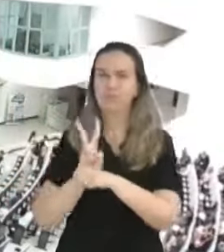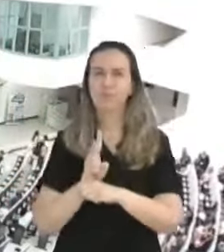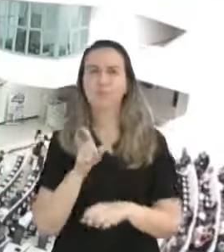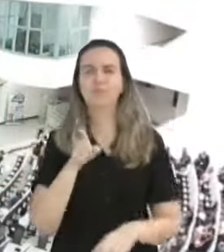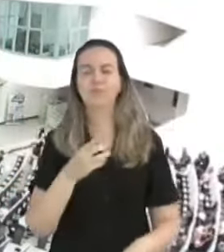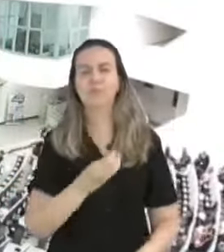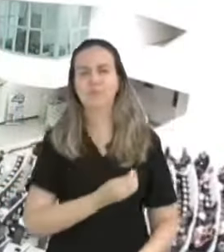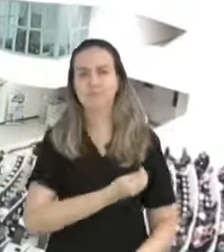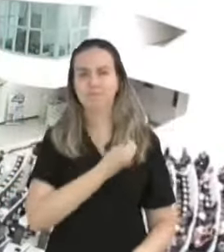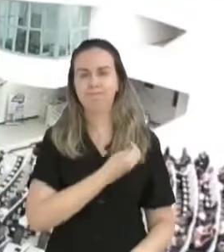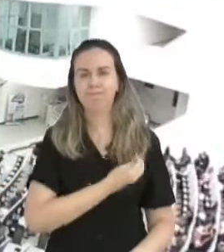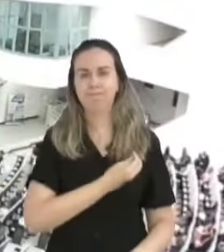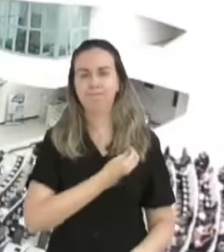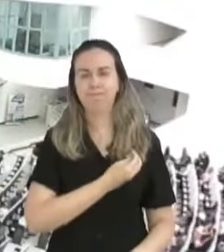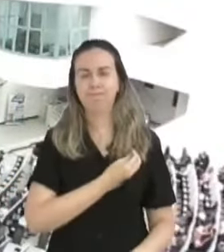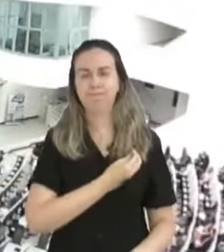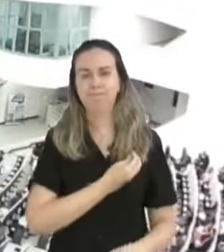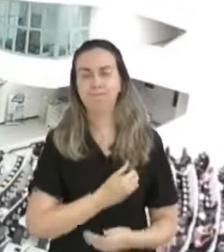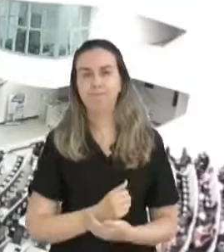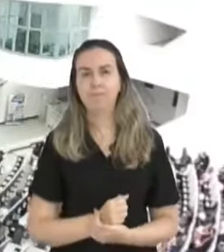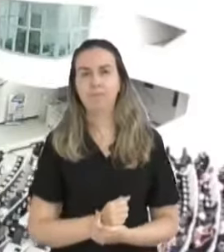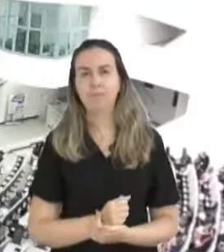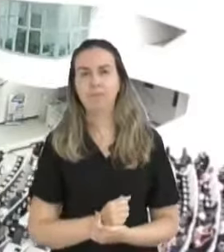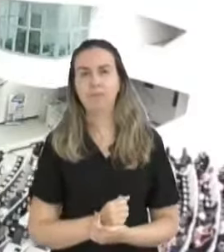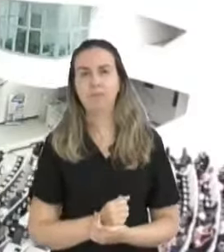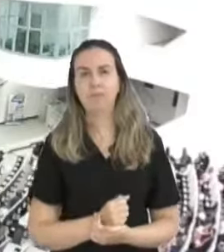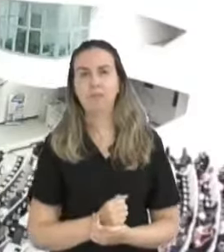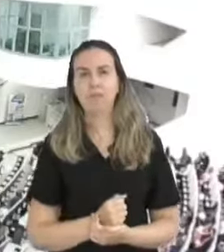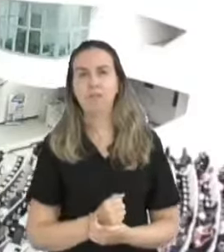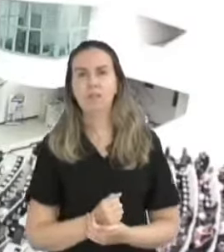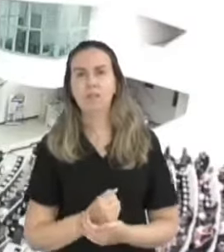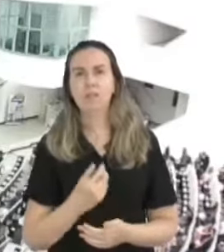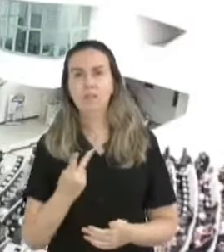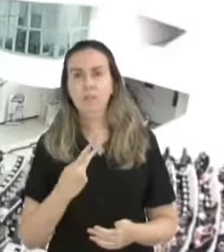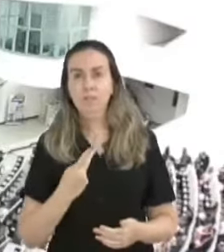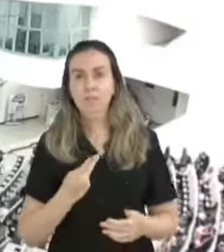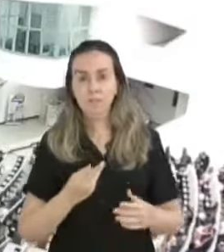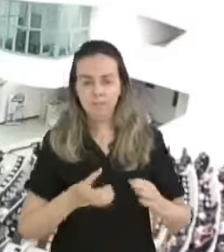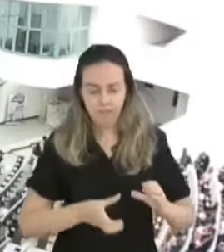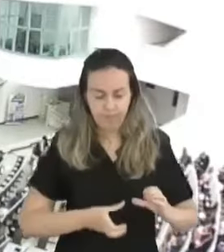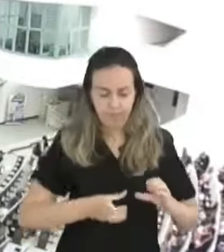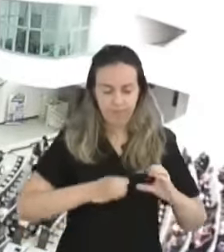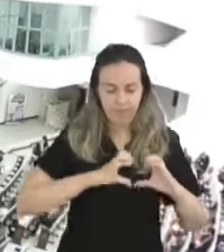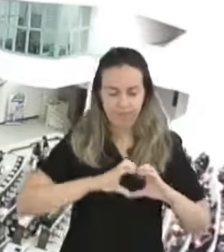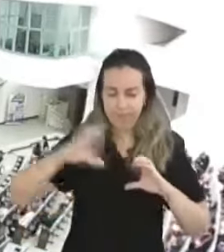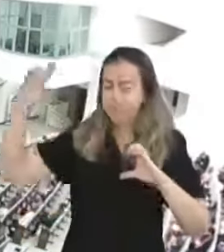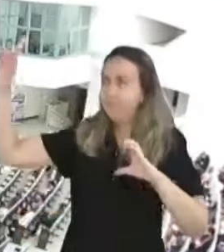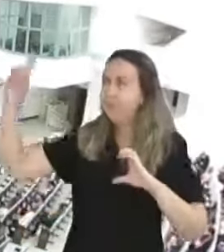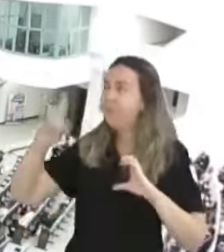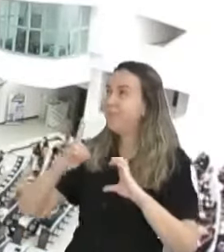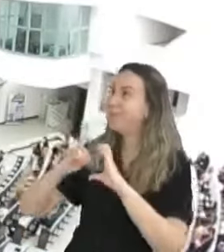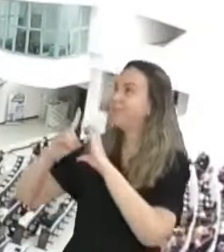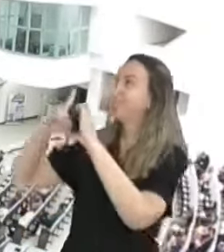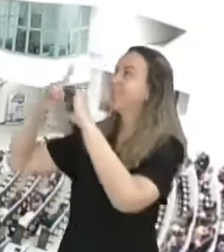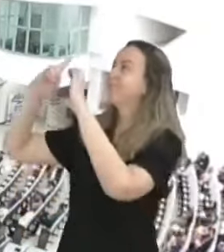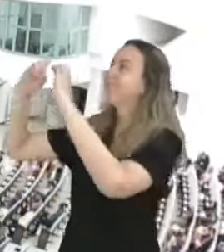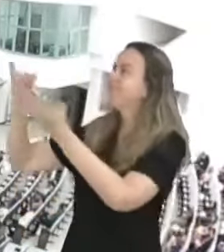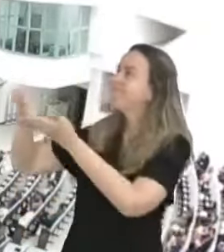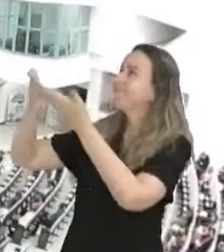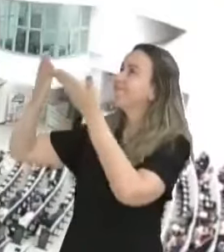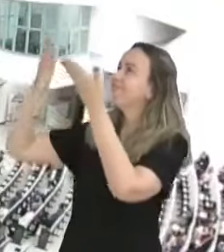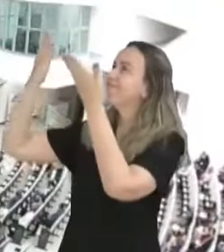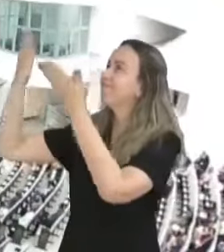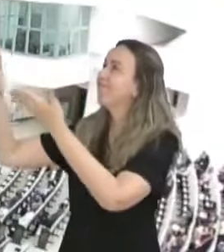Então veja a necessidade de nos convertermos ao Senhor, e é por isso que Davi disse no